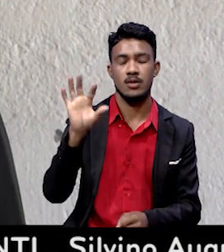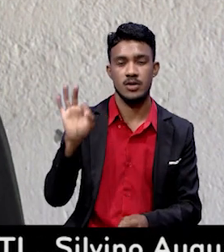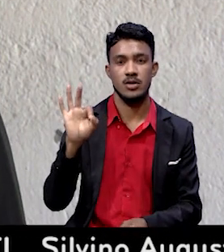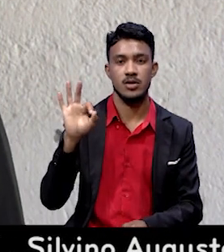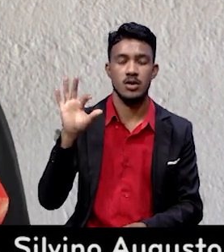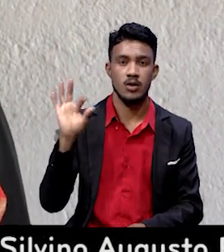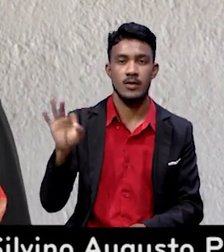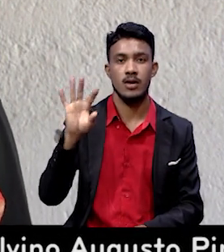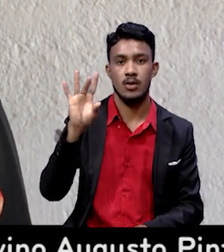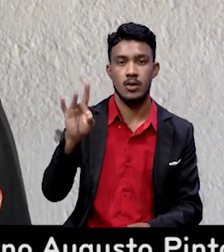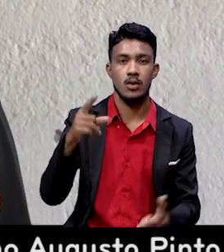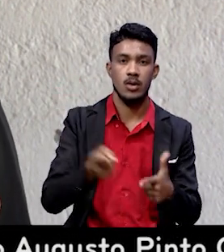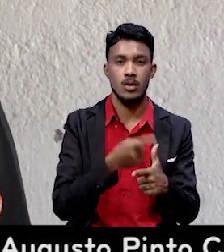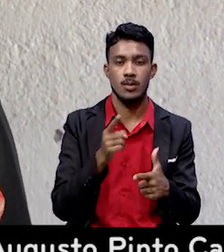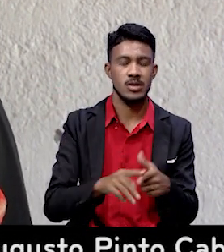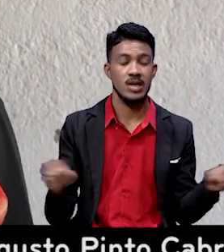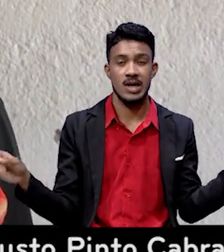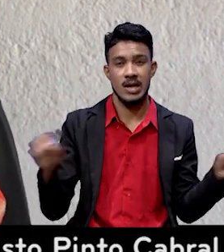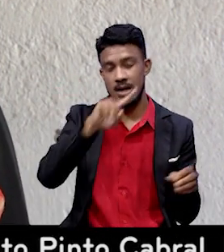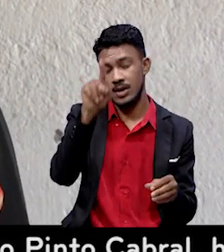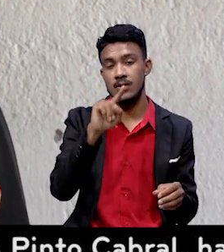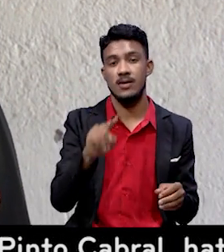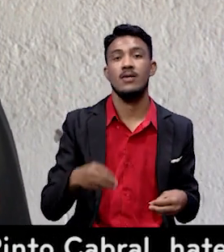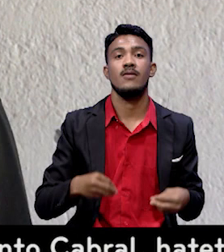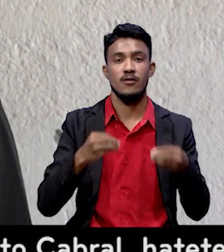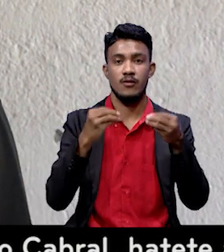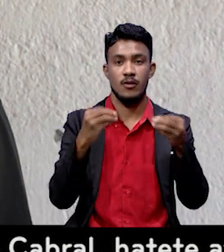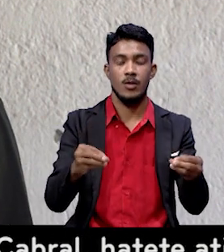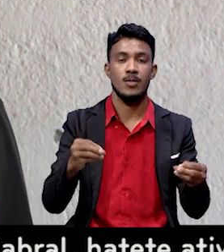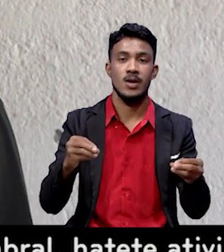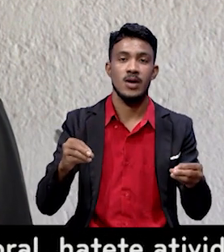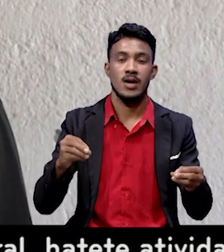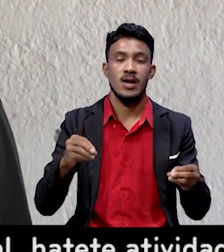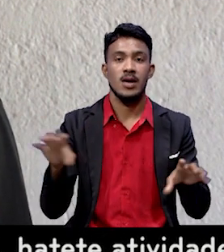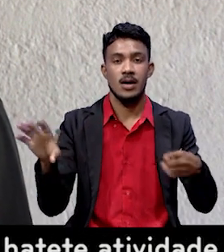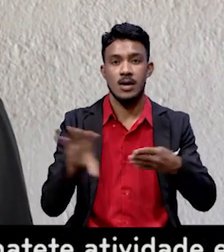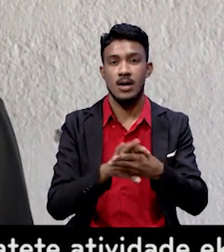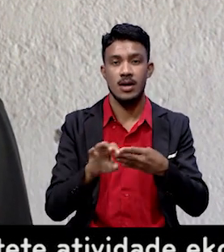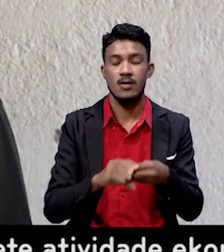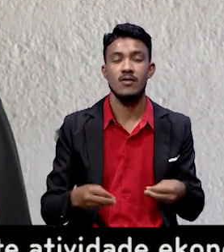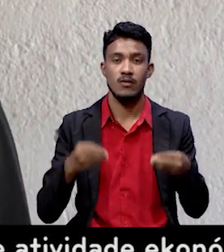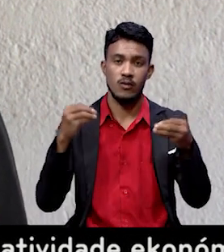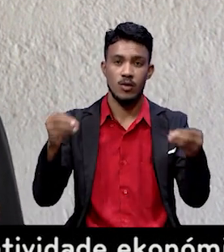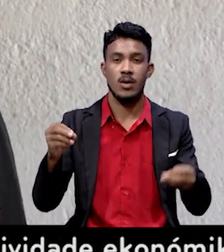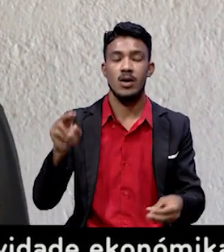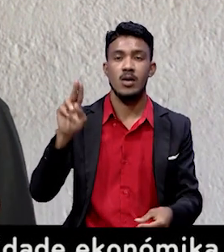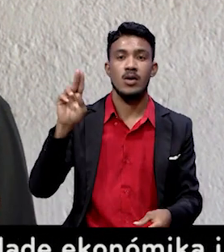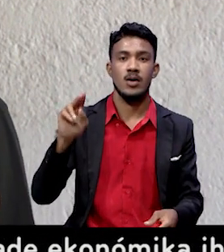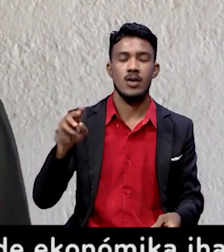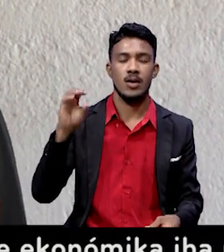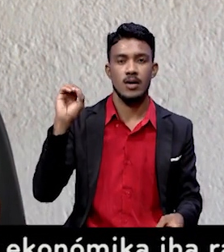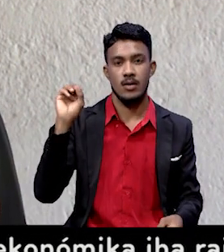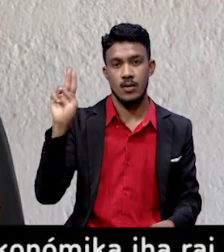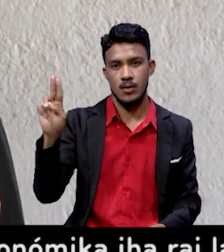1998. Depois, a dúvida, onde a toqueras plataforma né, Bafali a Nações Unidas, a turnê Nações Unidas,